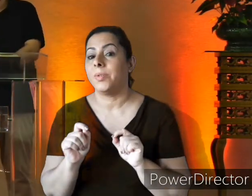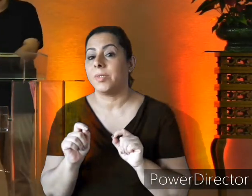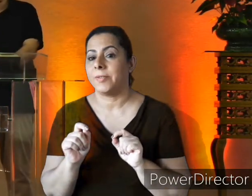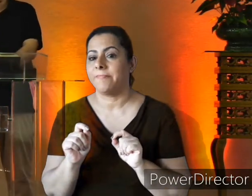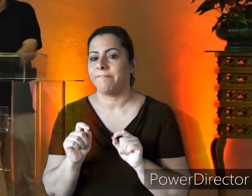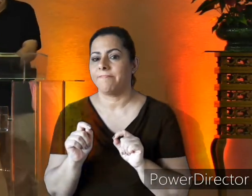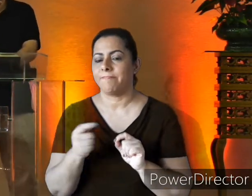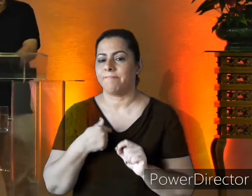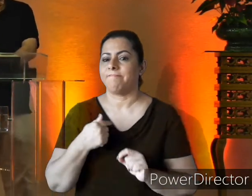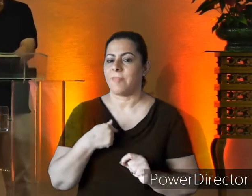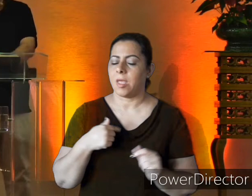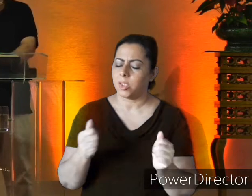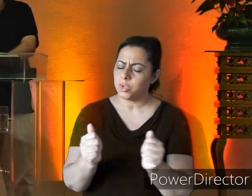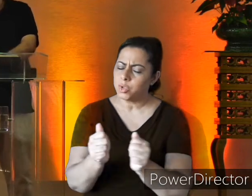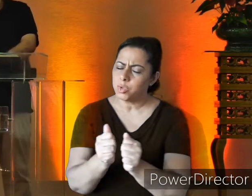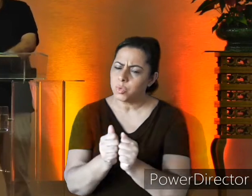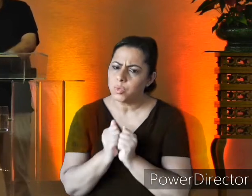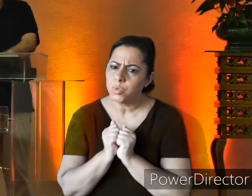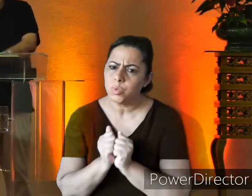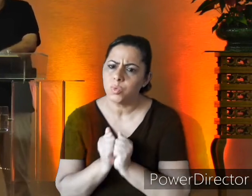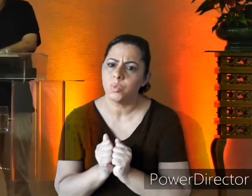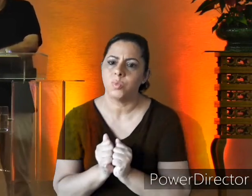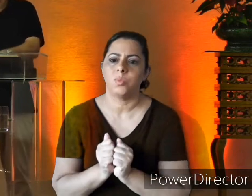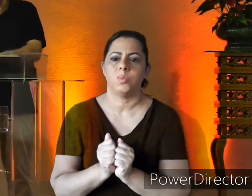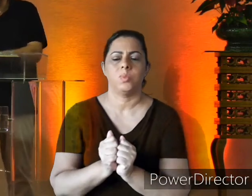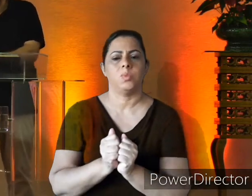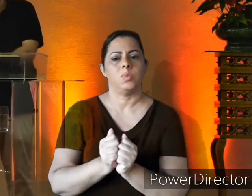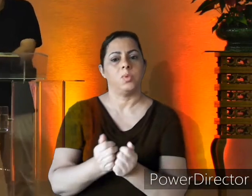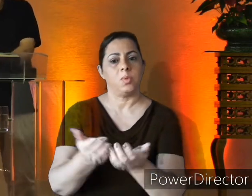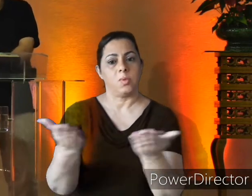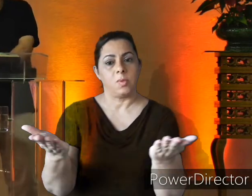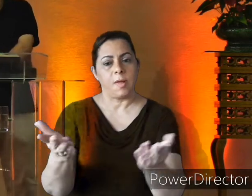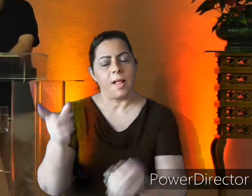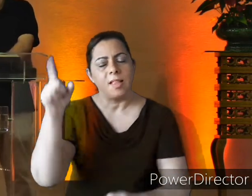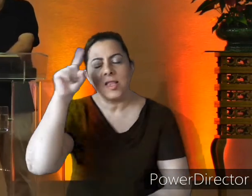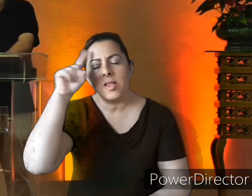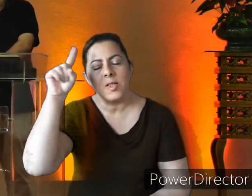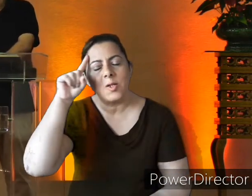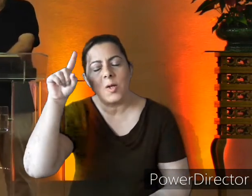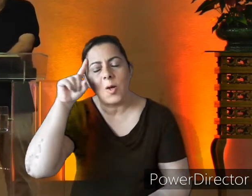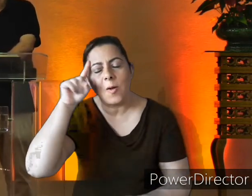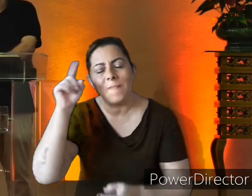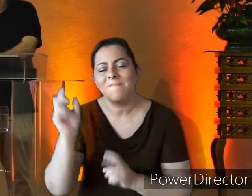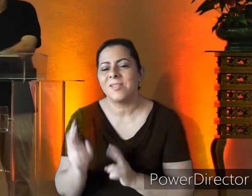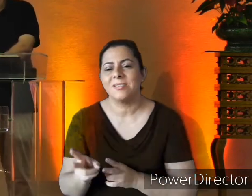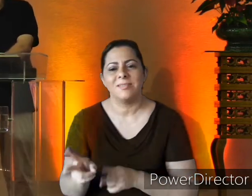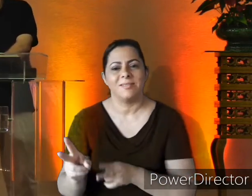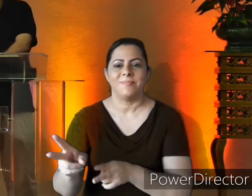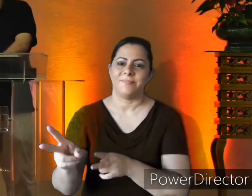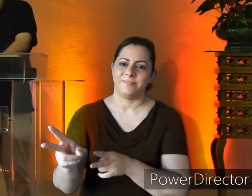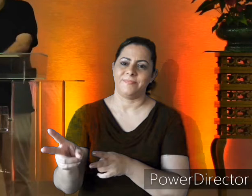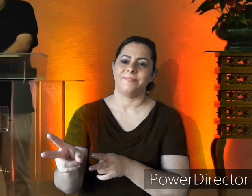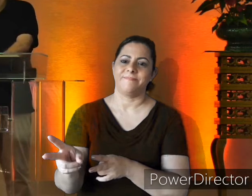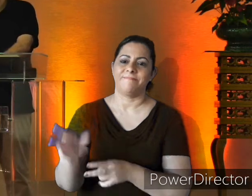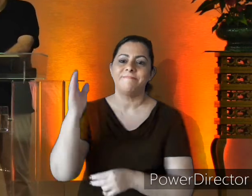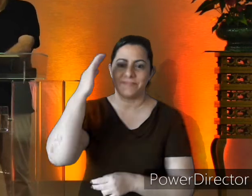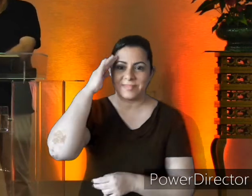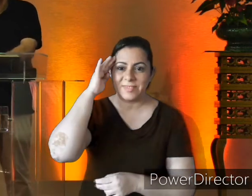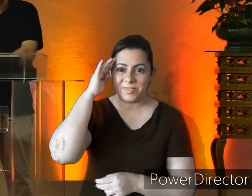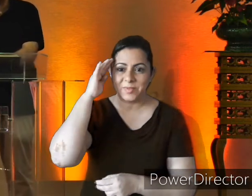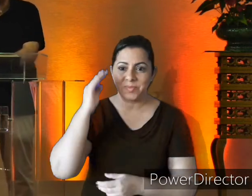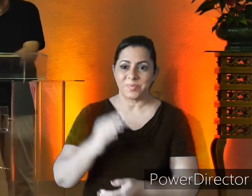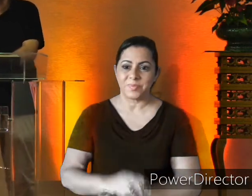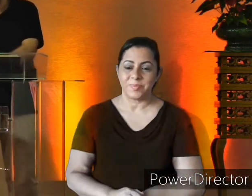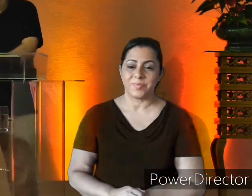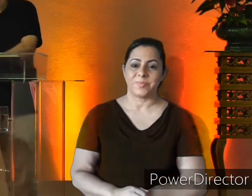a consumação dos séculos. Como você está nesse momento? Onde está a tua espada?